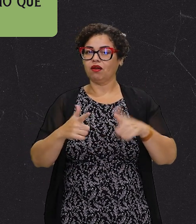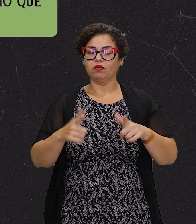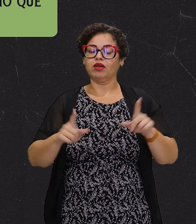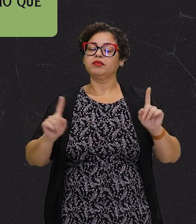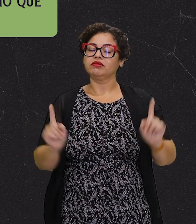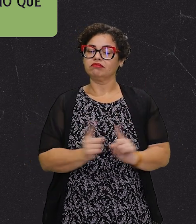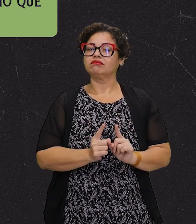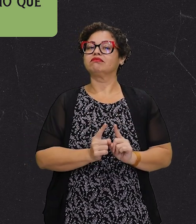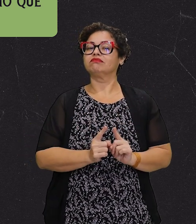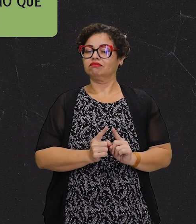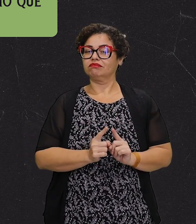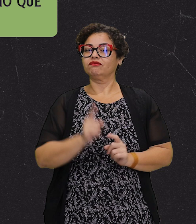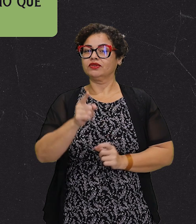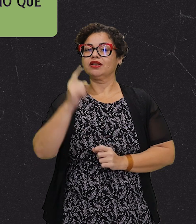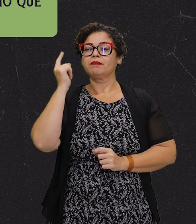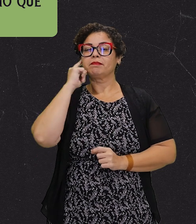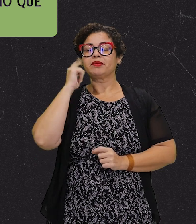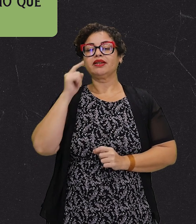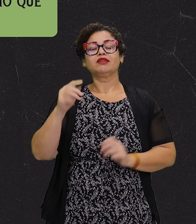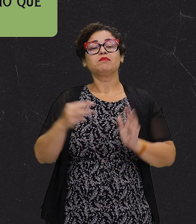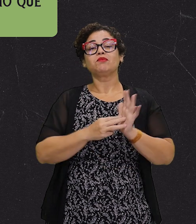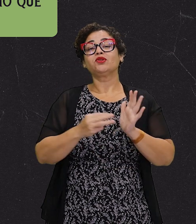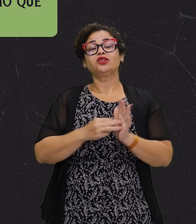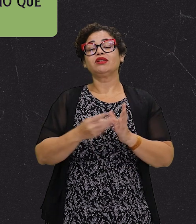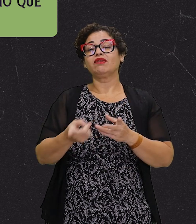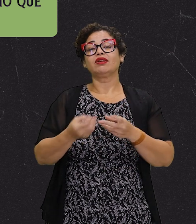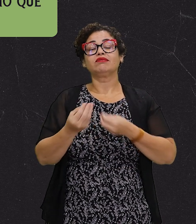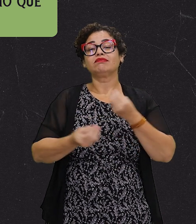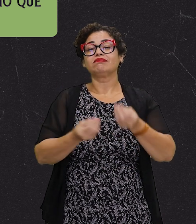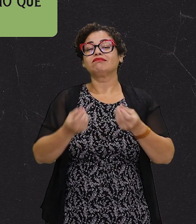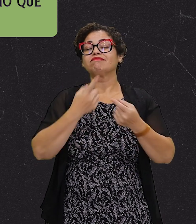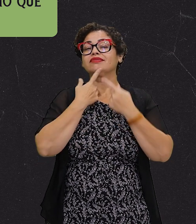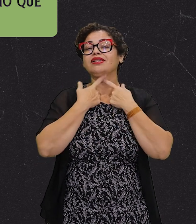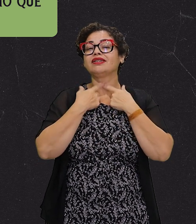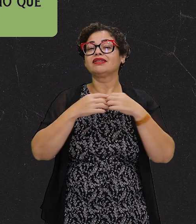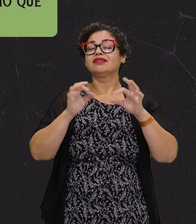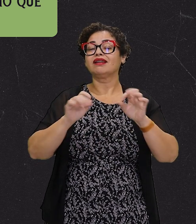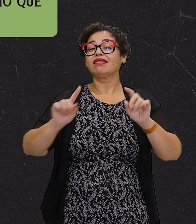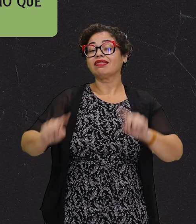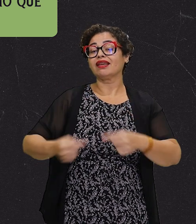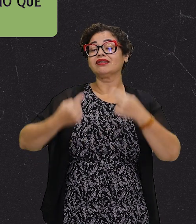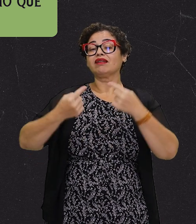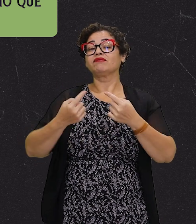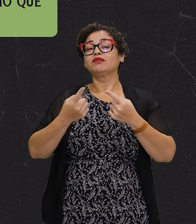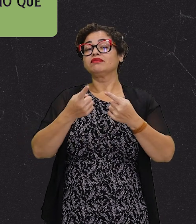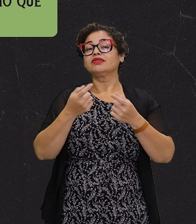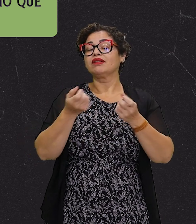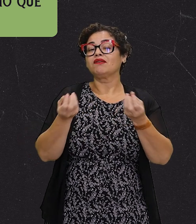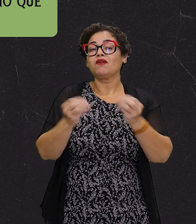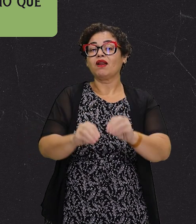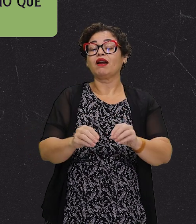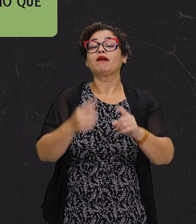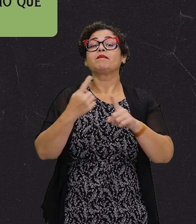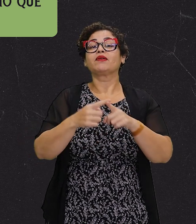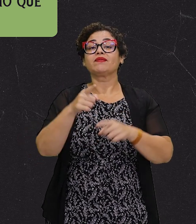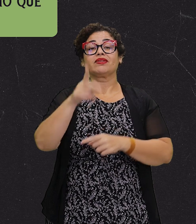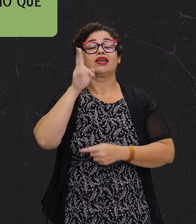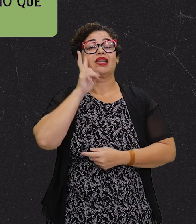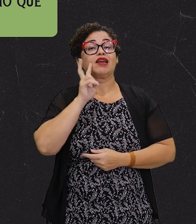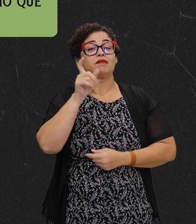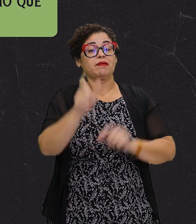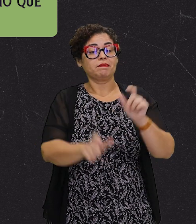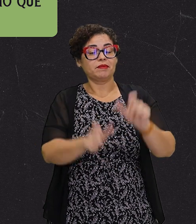desenvolvimento extenso. Pense nas suas motivações, desejos e desafios. Lembre-se de